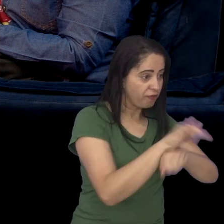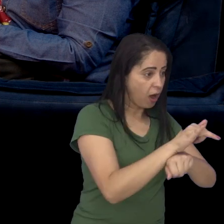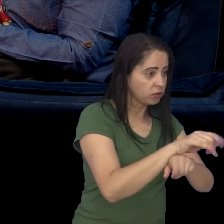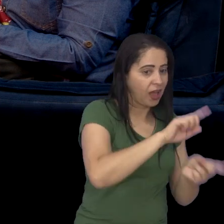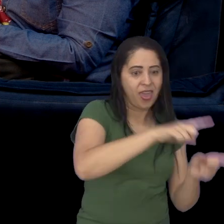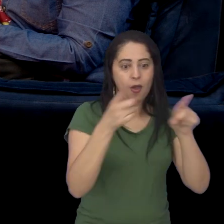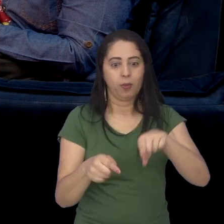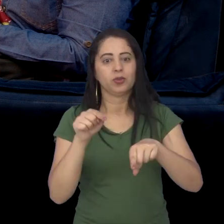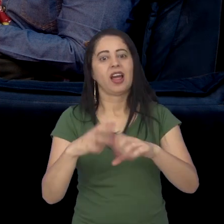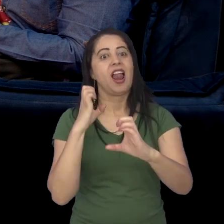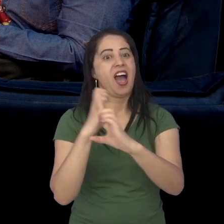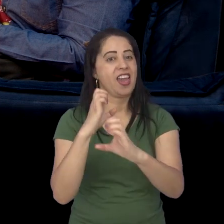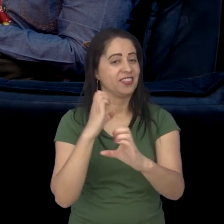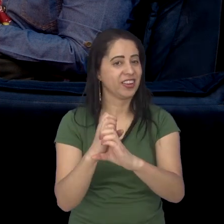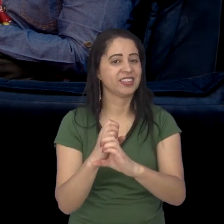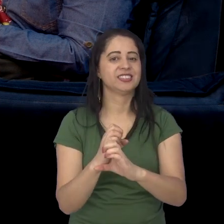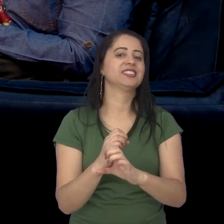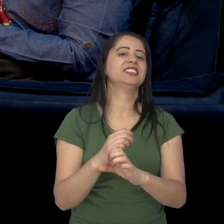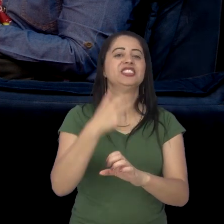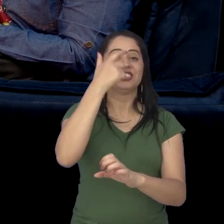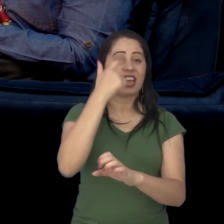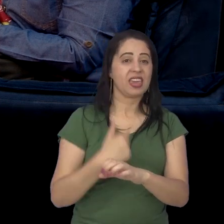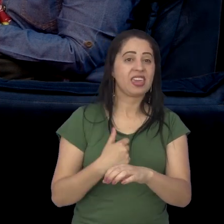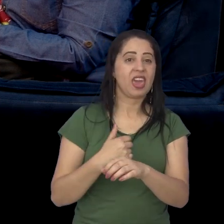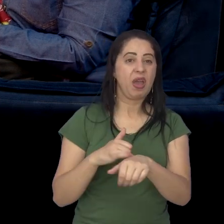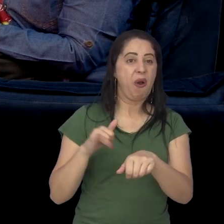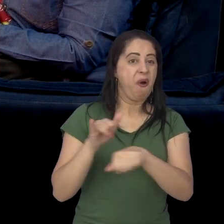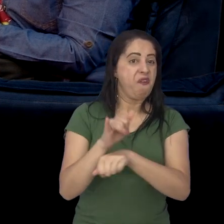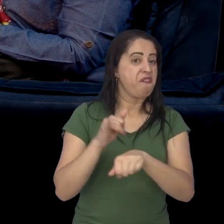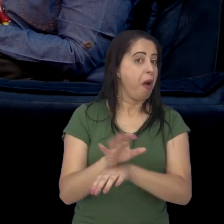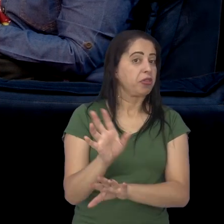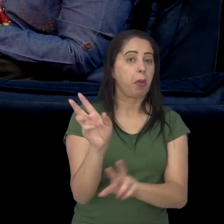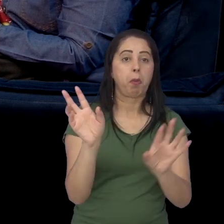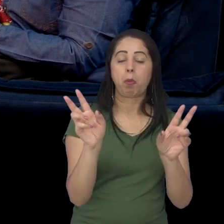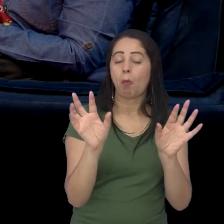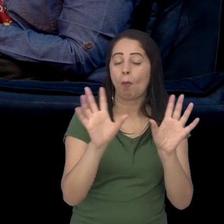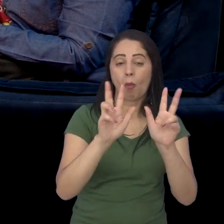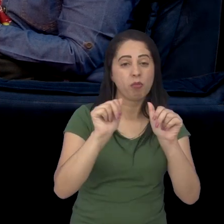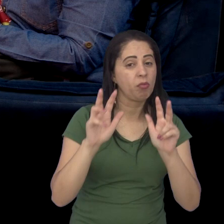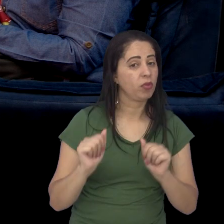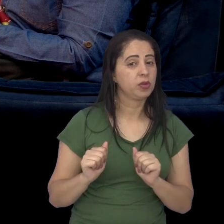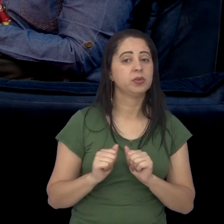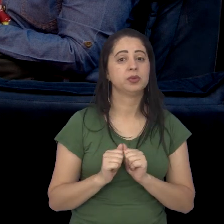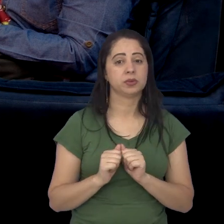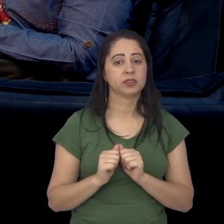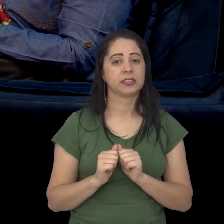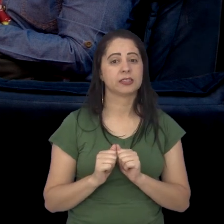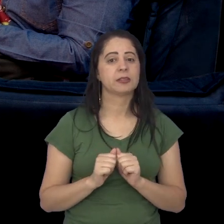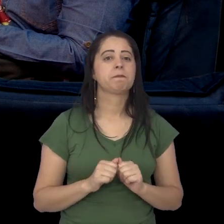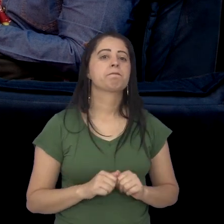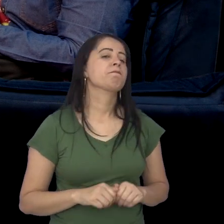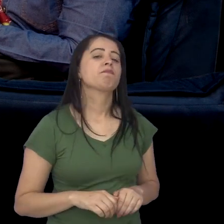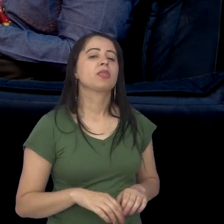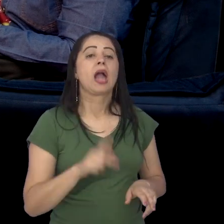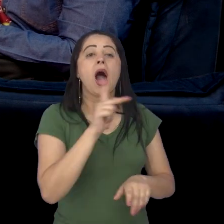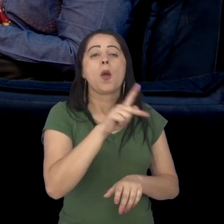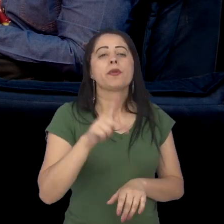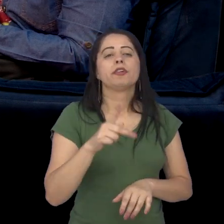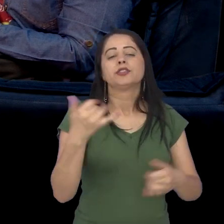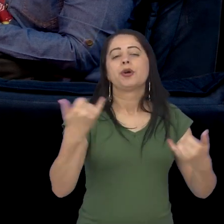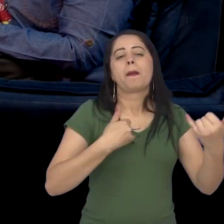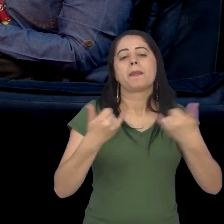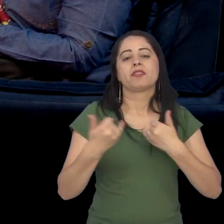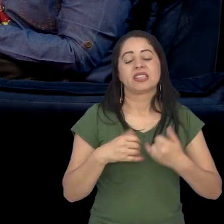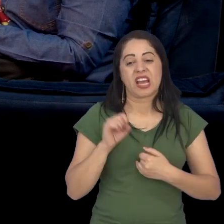E chegava lá, meu nome estava na lista, eu não tinha falta, e ele falava para mim, olha, qualquer coisa você faz prova de segunda chamada, se você